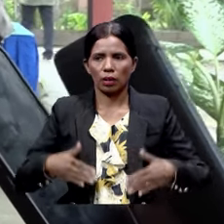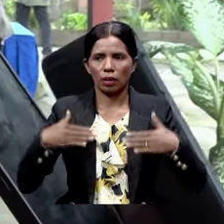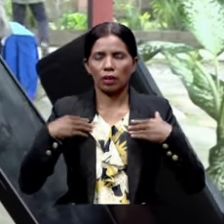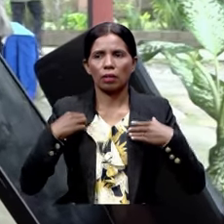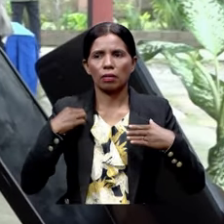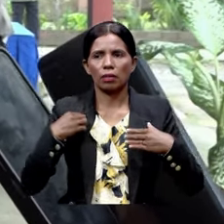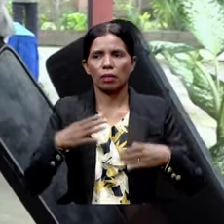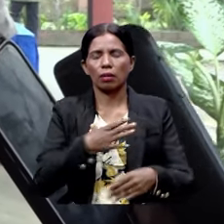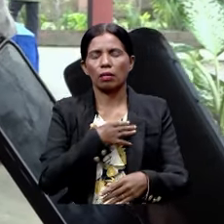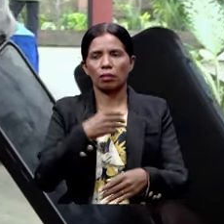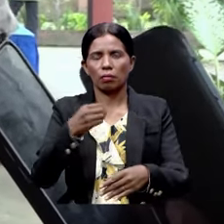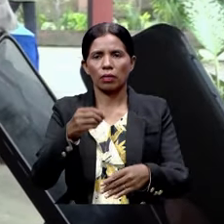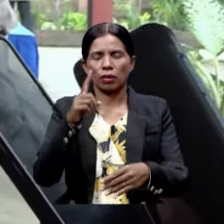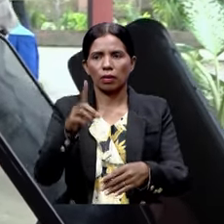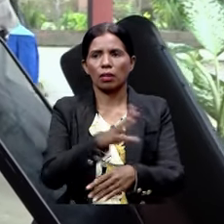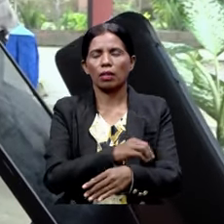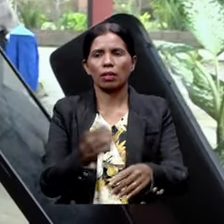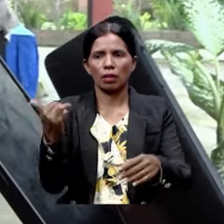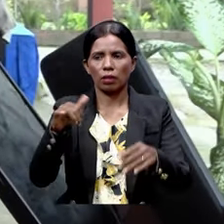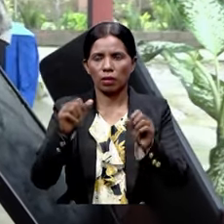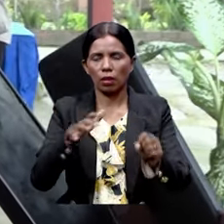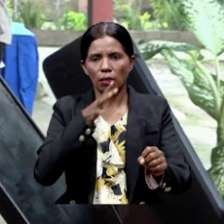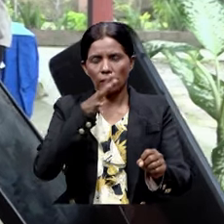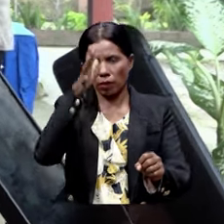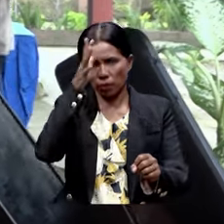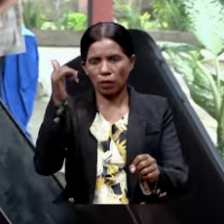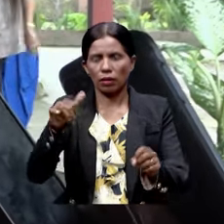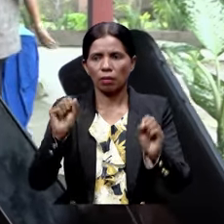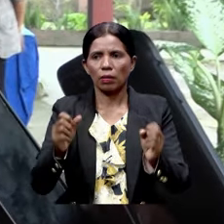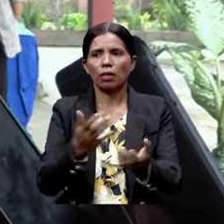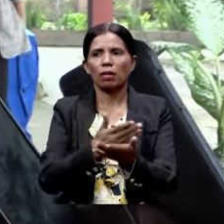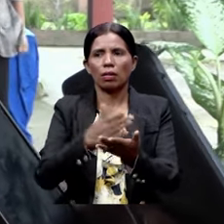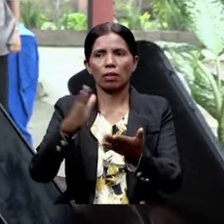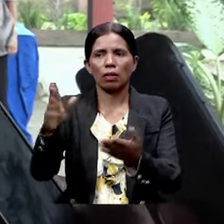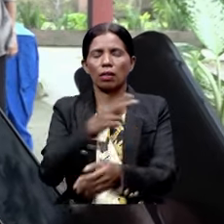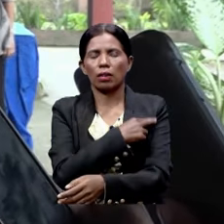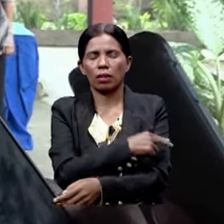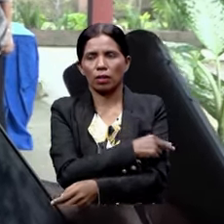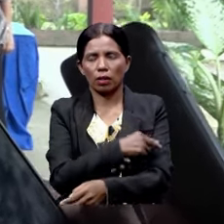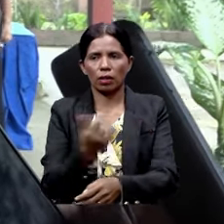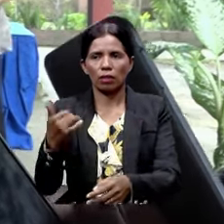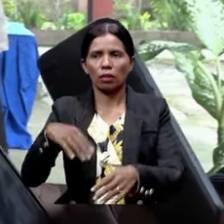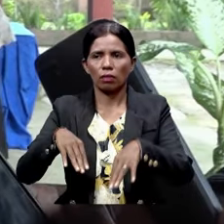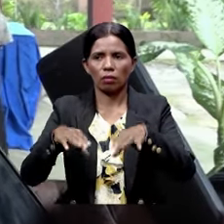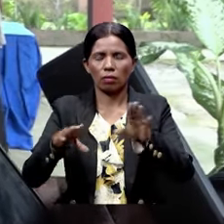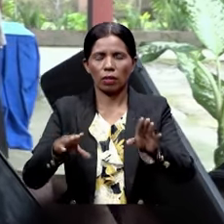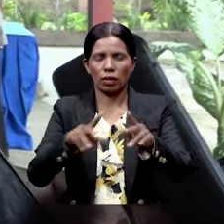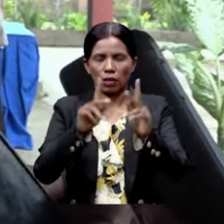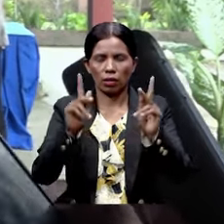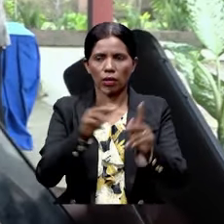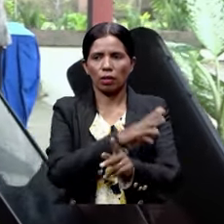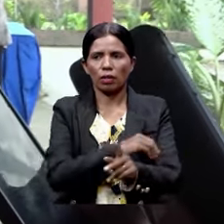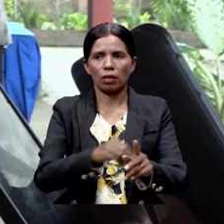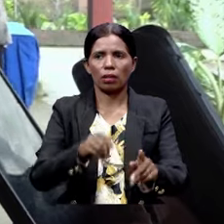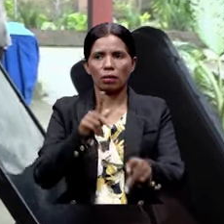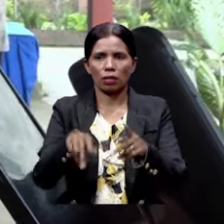camisa mutin simples ida atu nune inan amansira bele basosa ia loja ka ia fati ne be mak fan camisa mutin da ke barato e